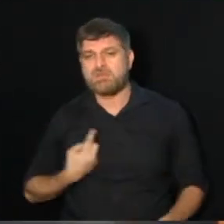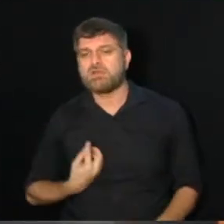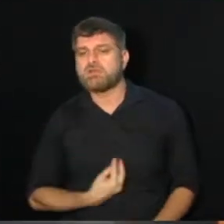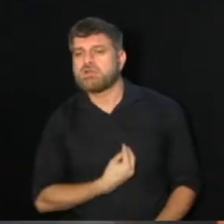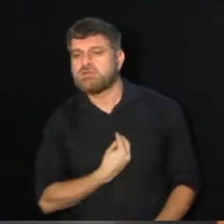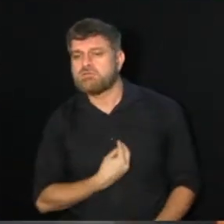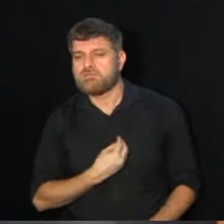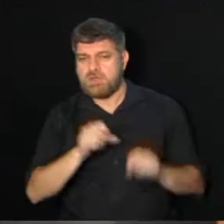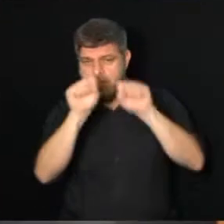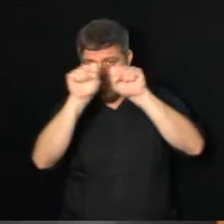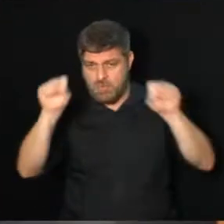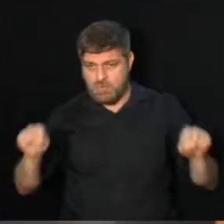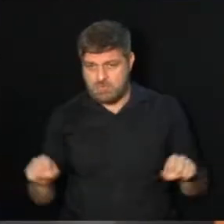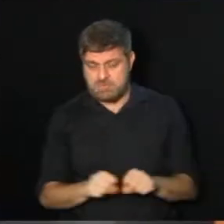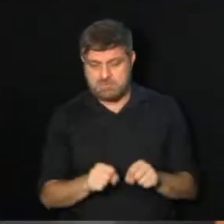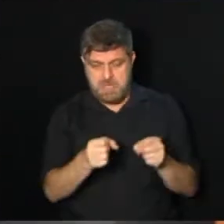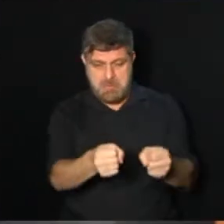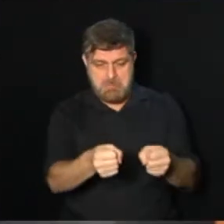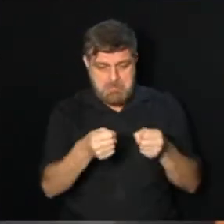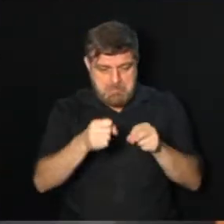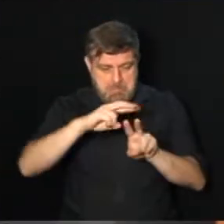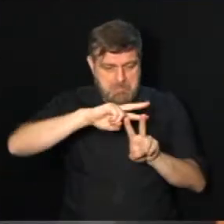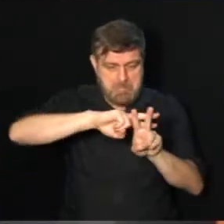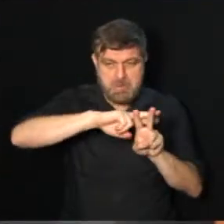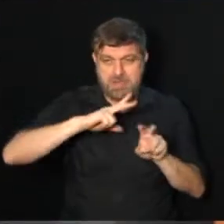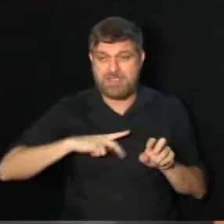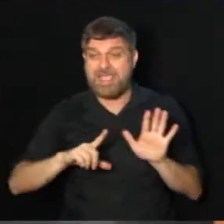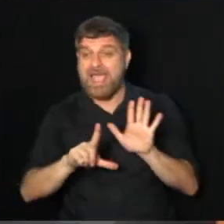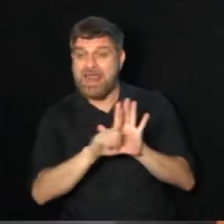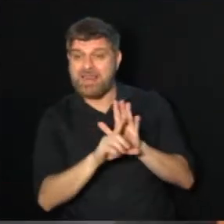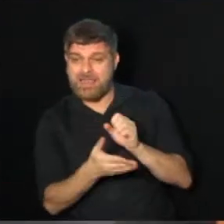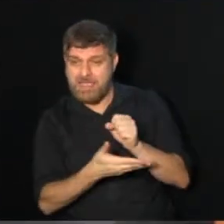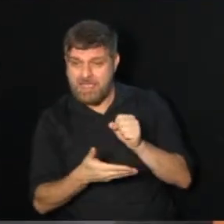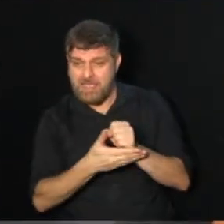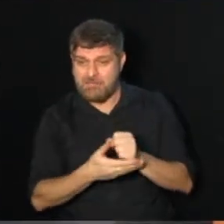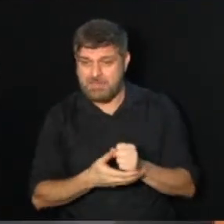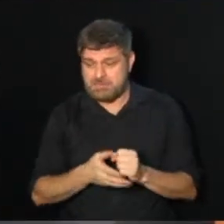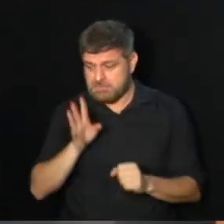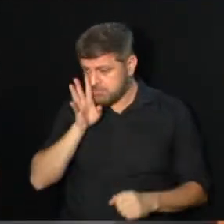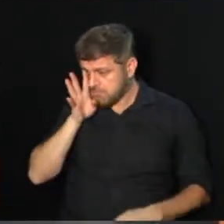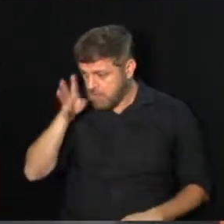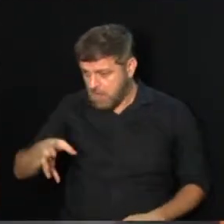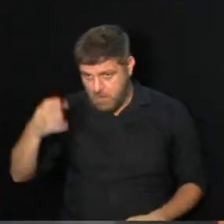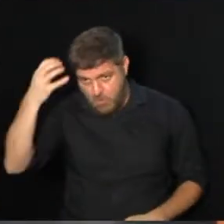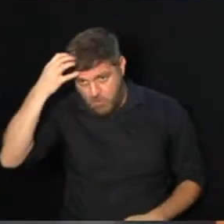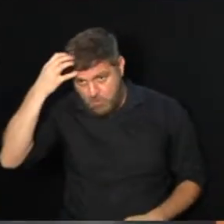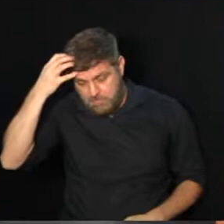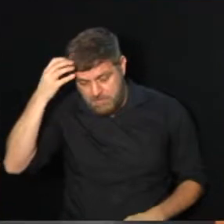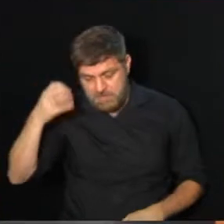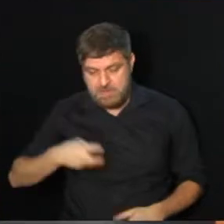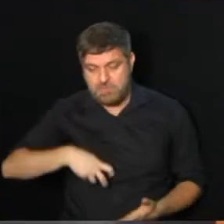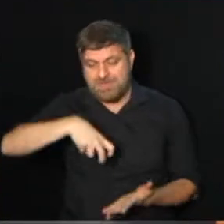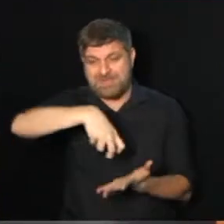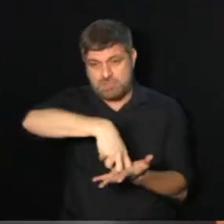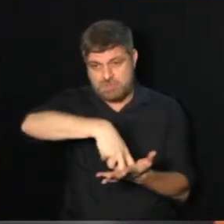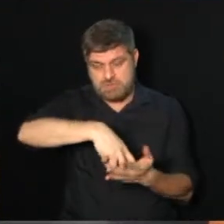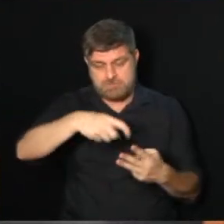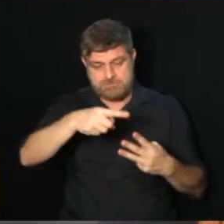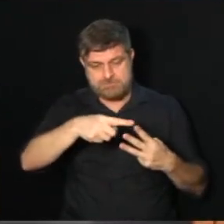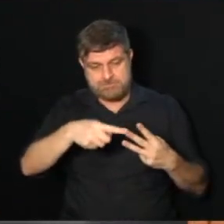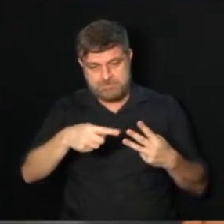no sistema retributivo, calcados na lei, na culpa e na punição. A